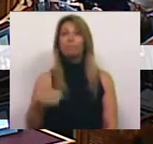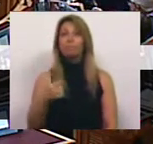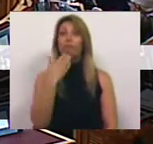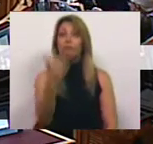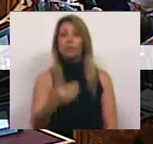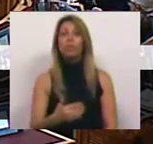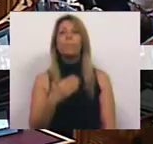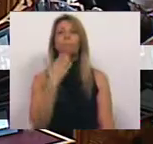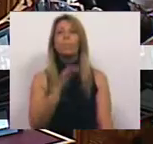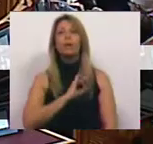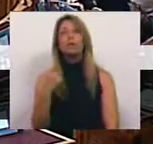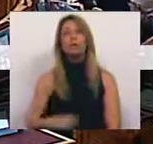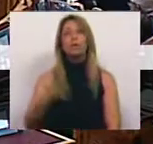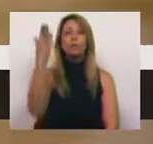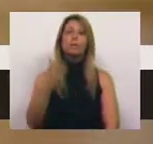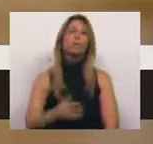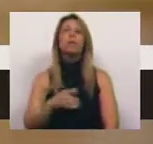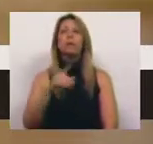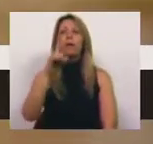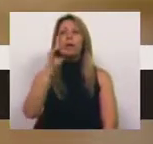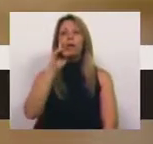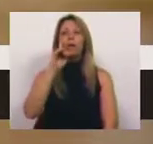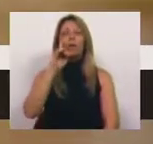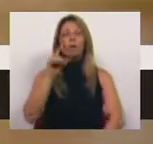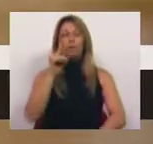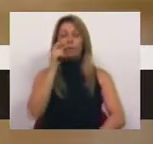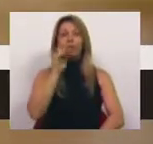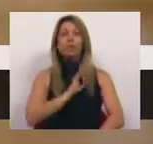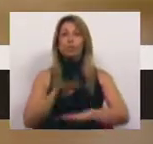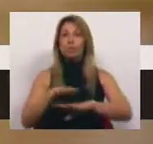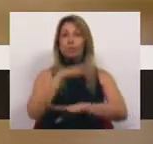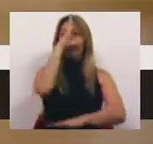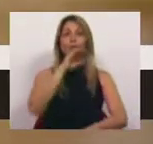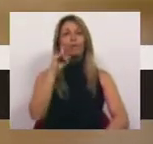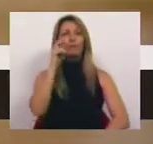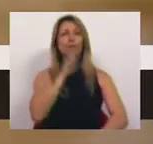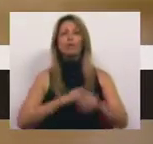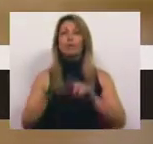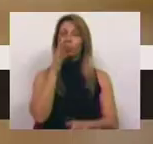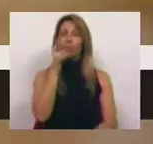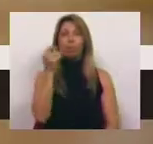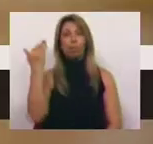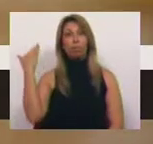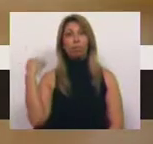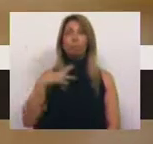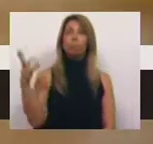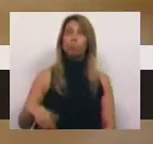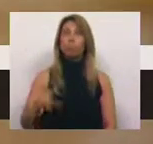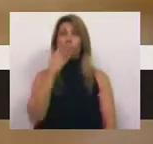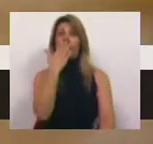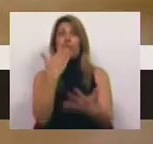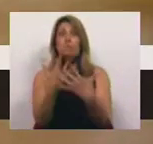Obrigado, Sr. Presidente, Srs. Membros do Governo, Sras. E Srs. Deputados. Recentemente, os portugueses foram confrontados com um verdadeiro escândalo